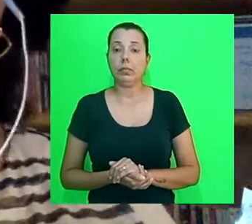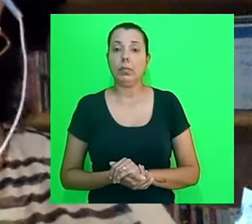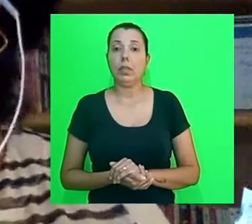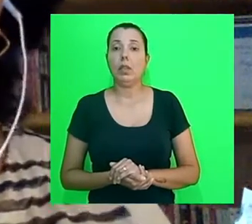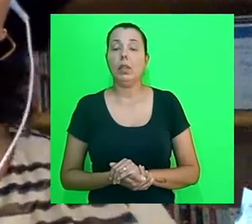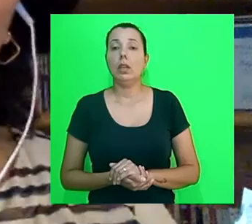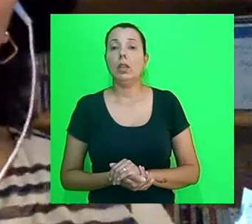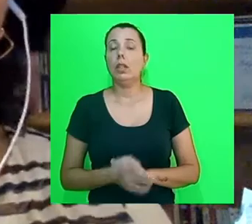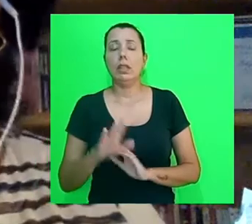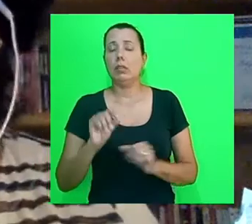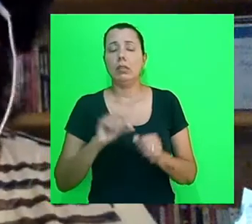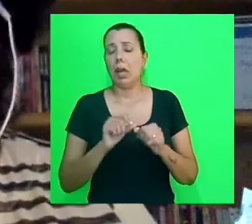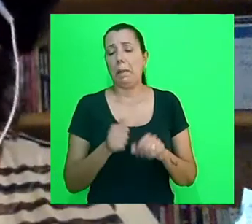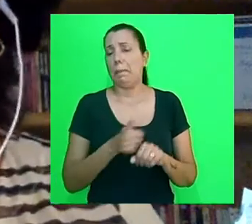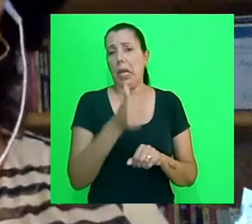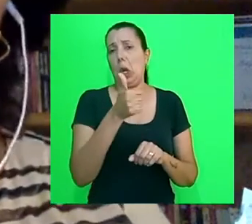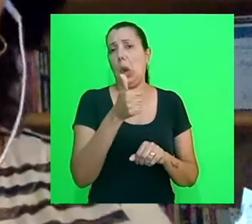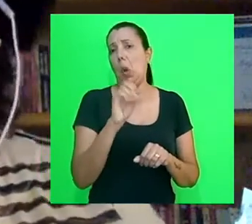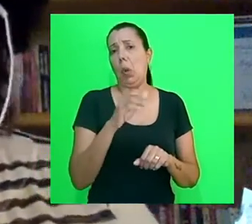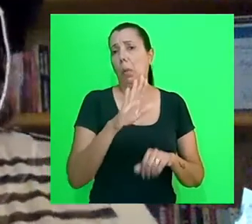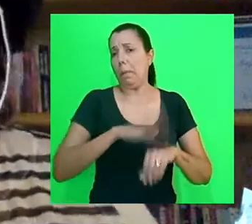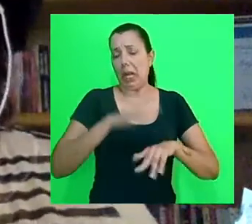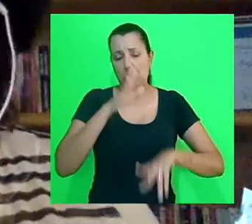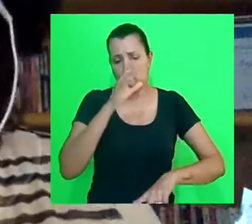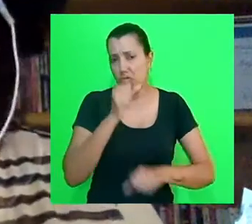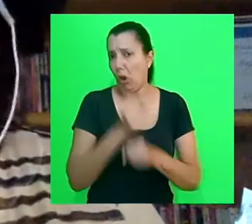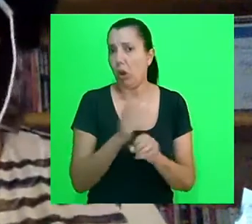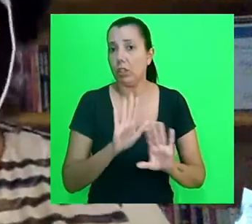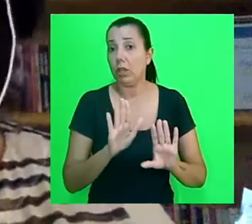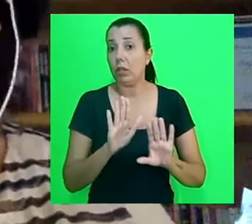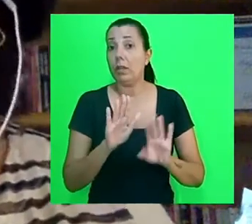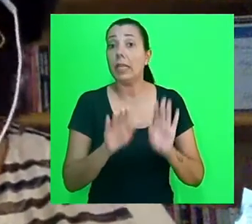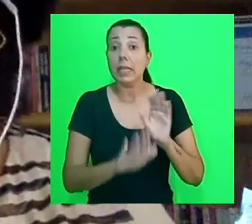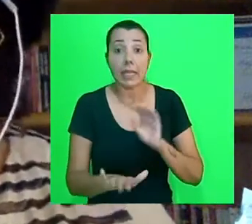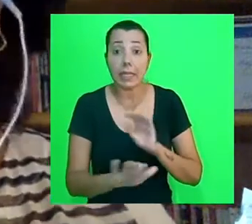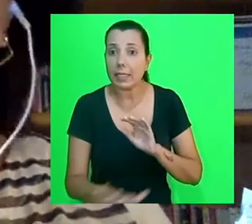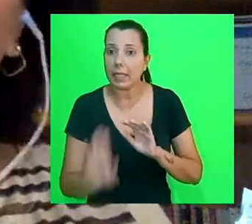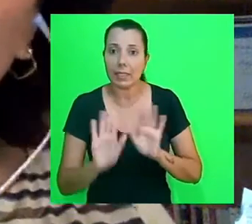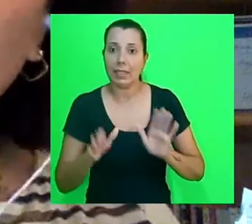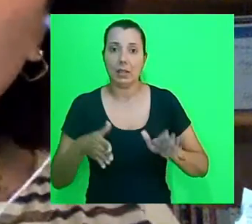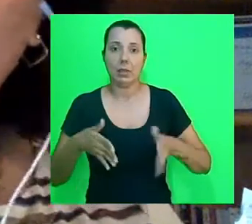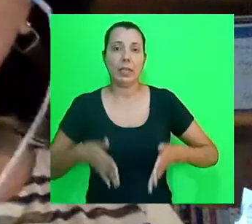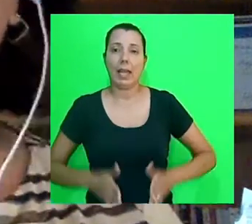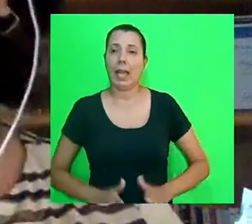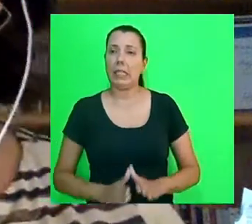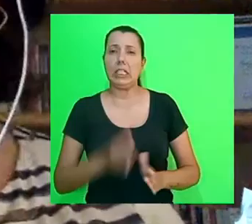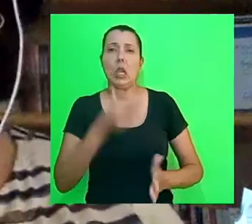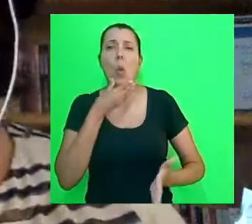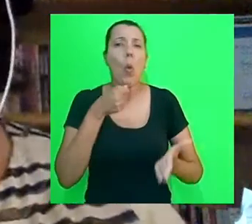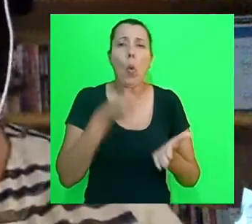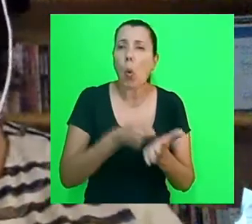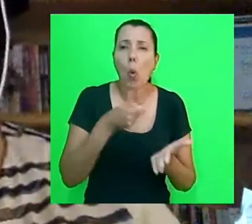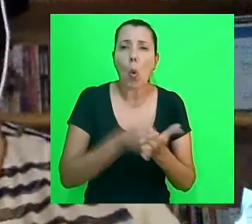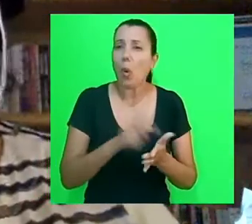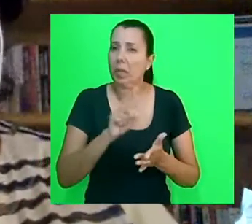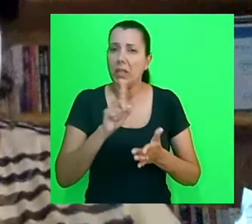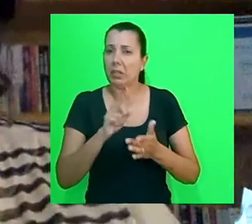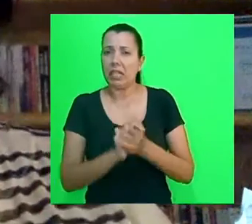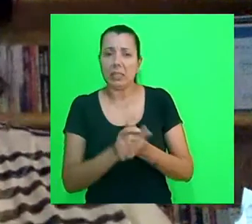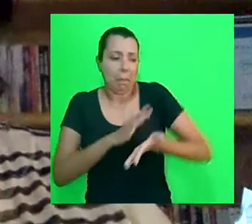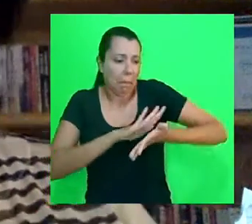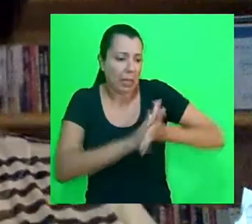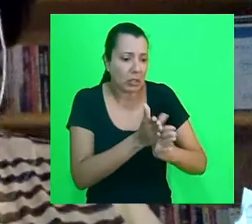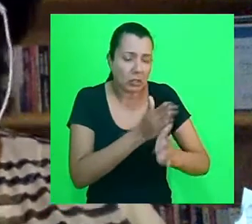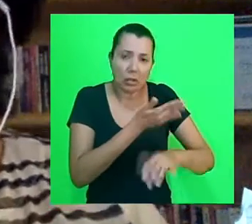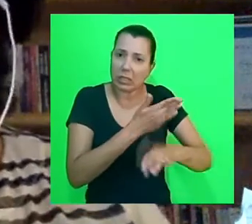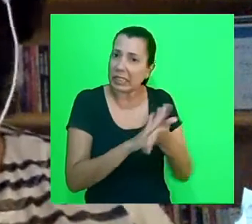seja no clube social, seja na rua, seja na escola, elas aprendem. E se elas aprendem, elas podem desaprender.